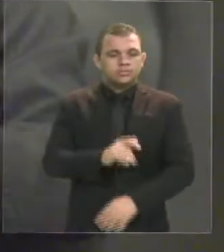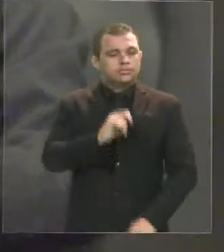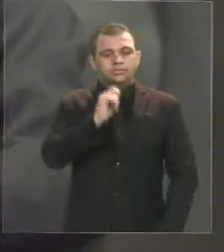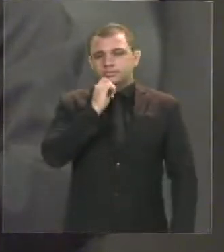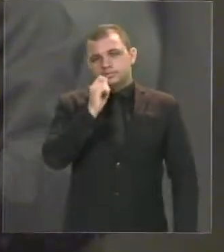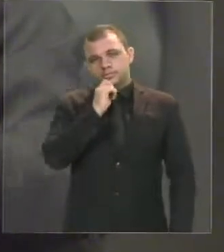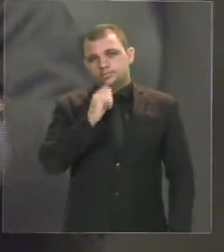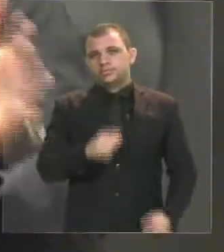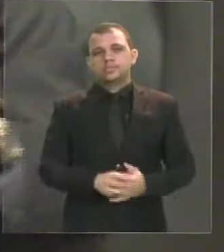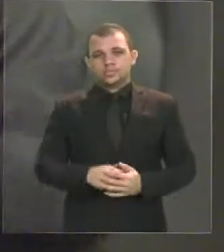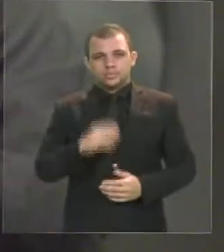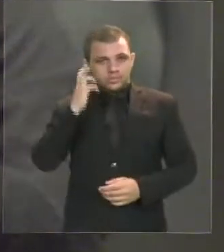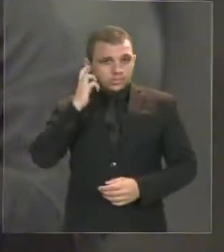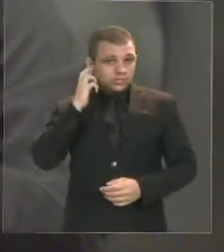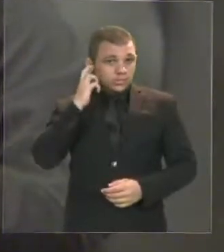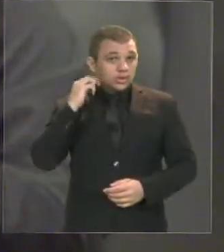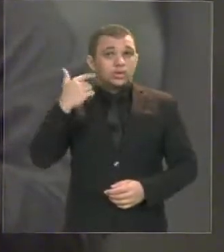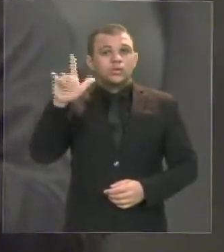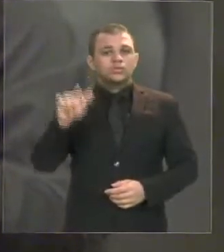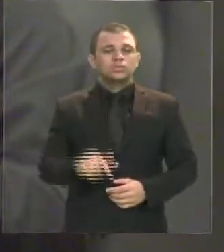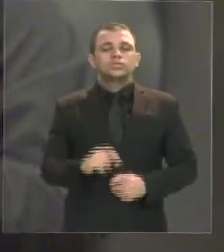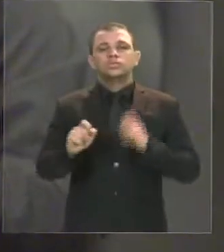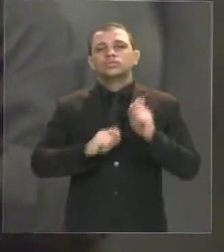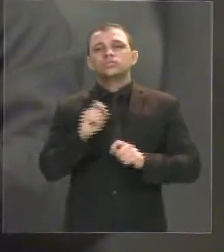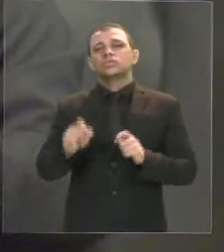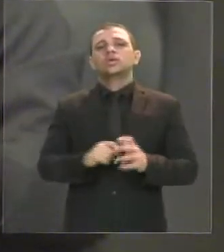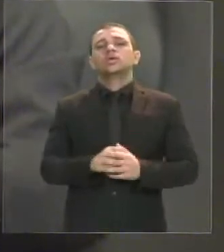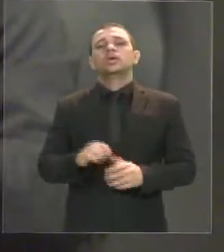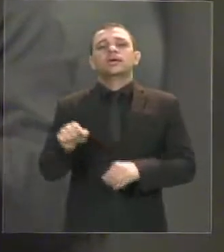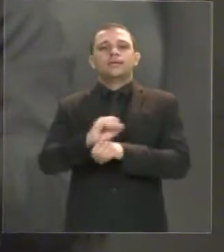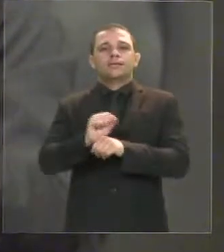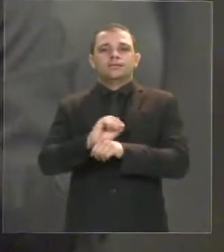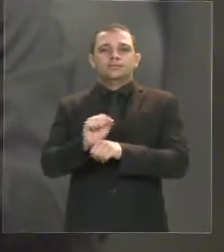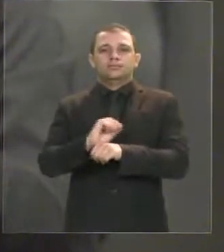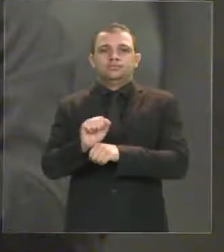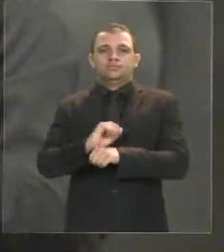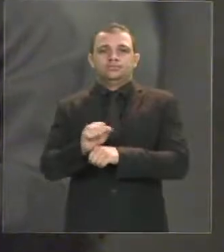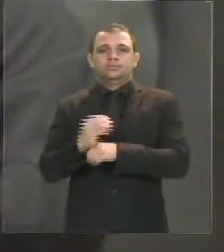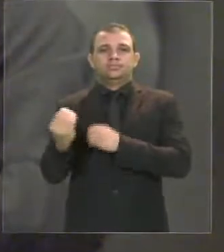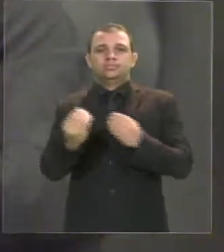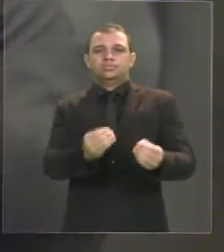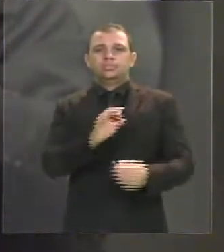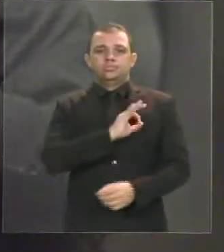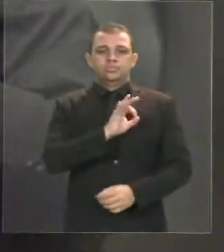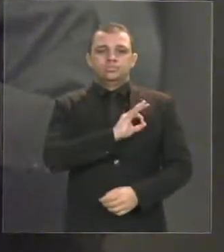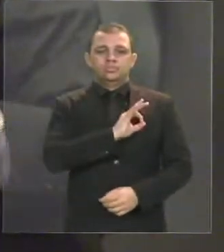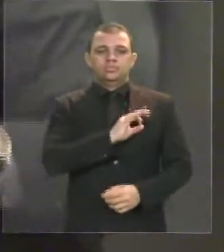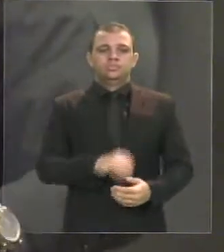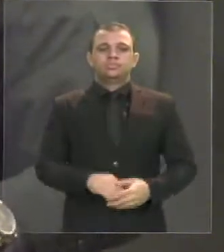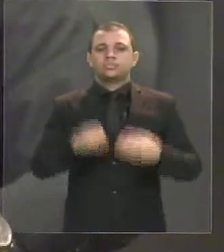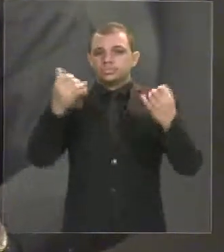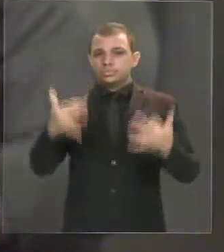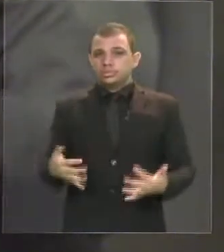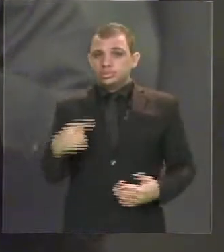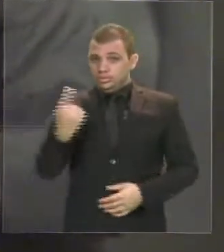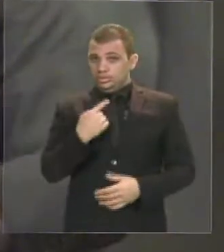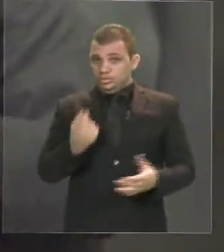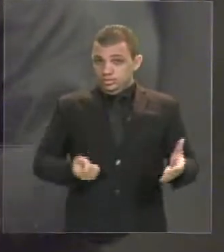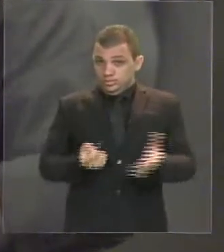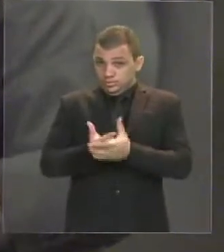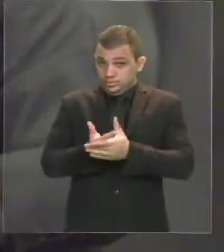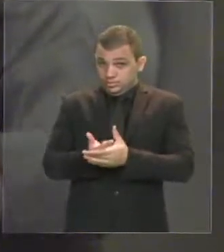Mais um ponto, com relação às viaturas, o deputado Júnior Verde falou aqui agora há pouco, eu não falei com relação a custo ao Estado, eu falei que nós pagamos por uma coisa que não